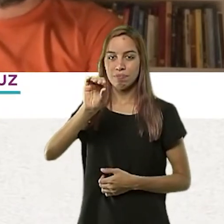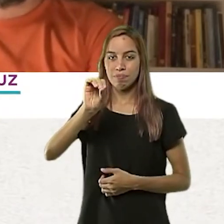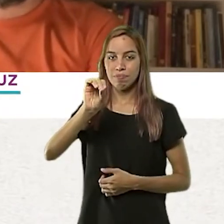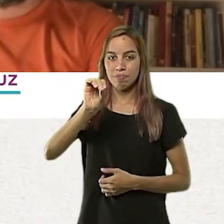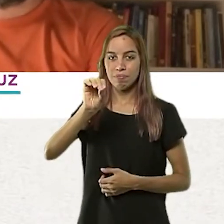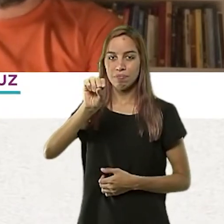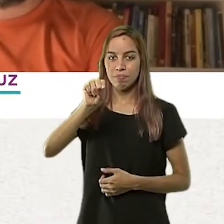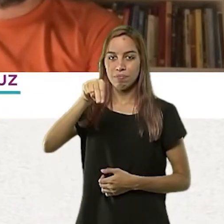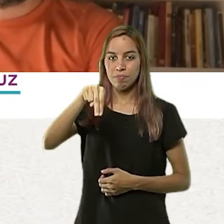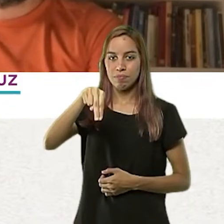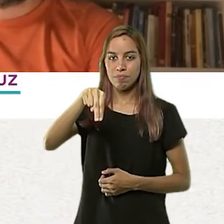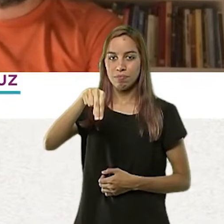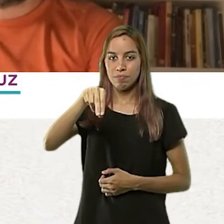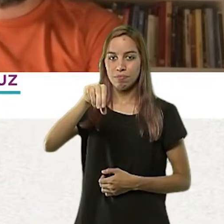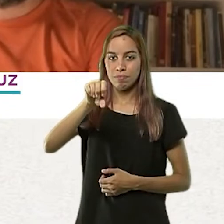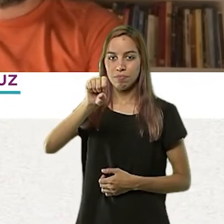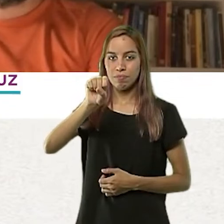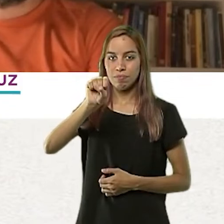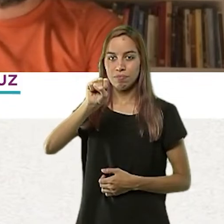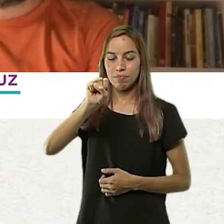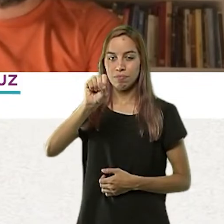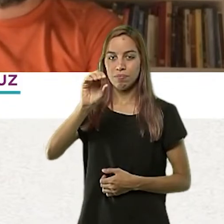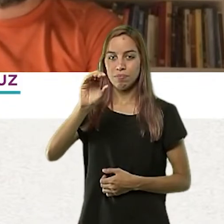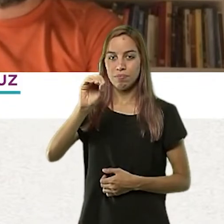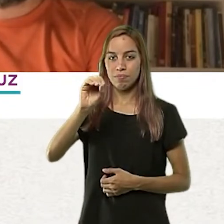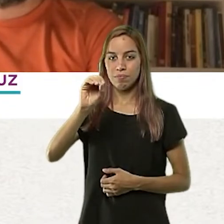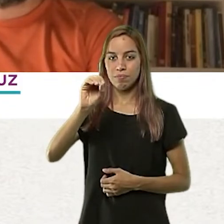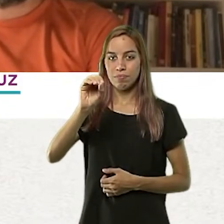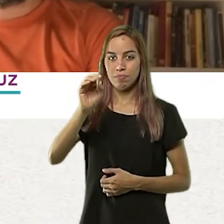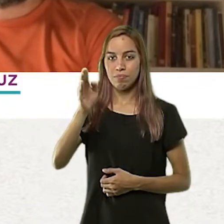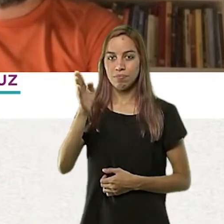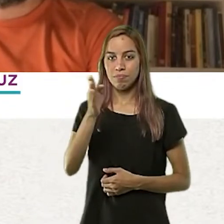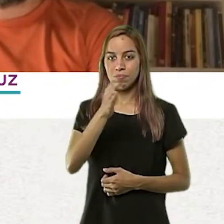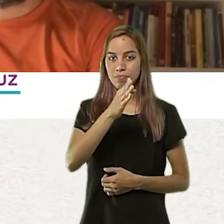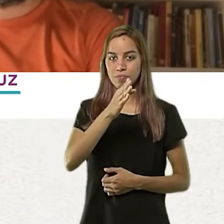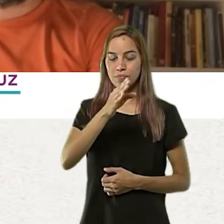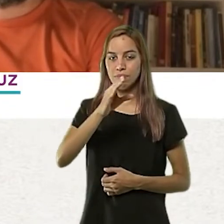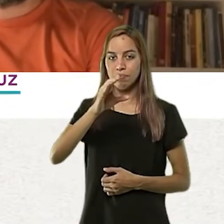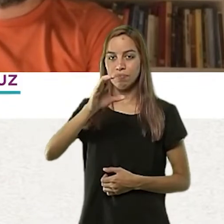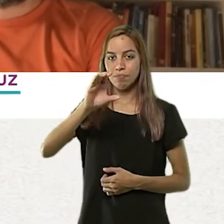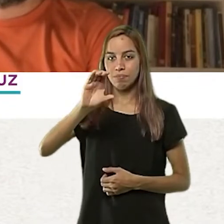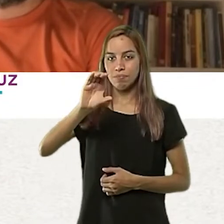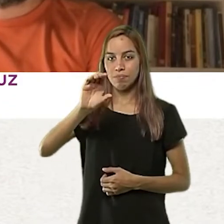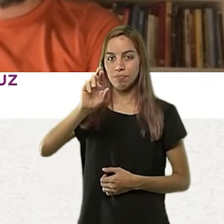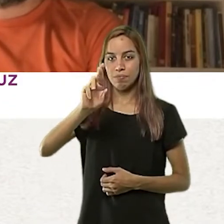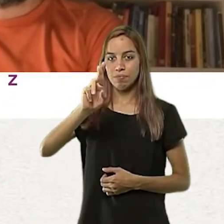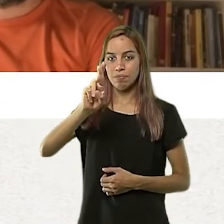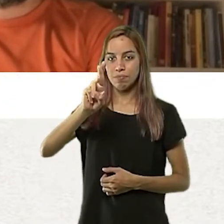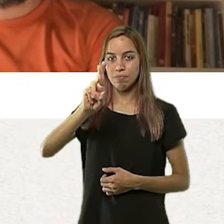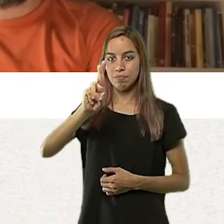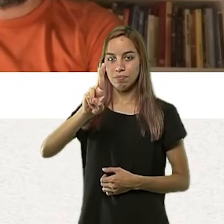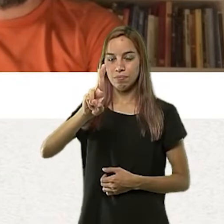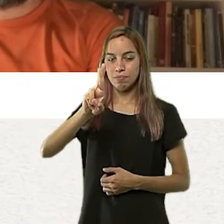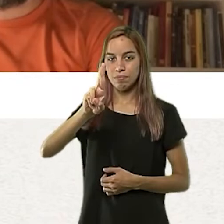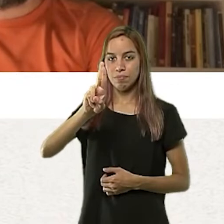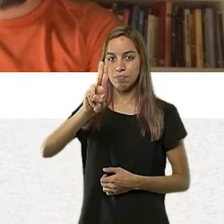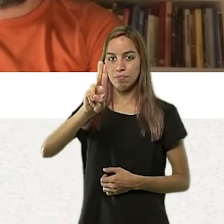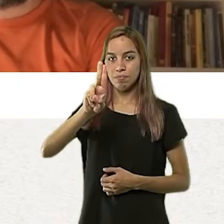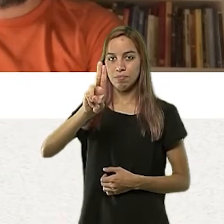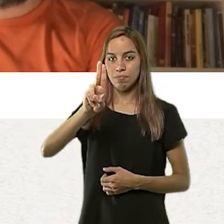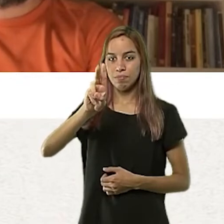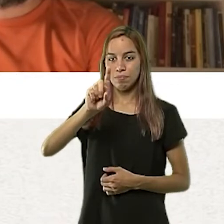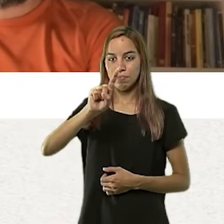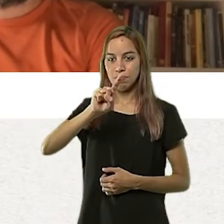A intérprete de Libras, Raíssa Medeiros Vieira, demonstra como dizer o nome de Afonso Cruz através da